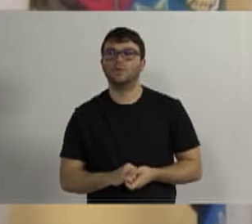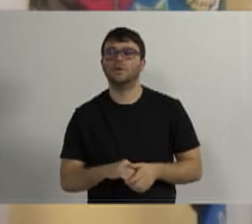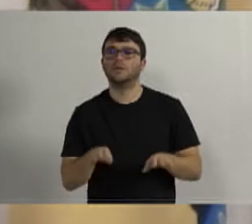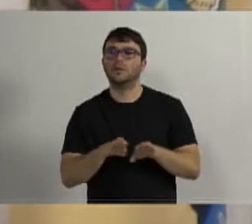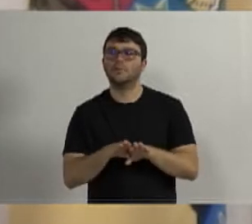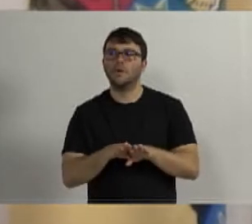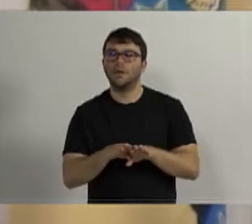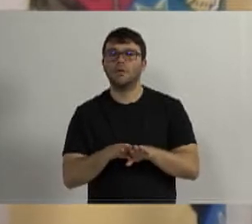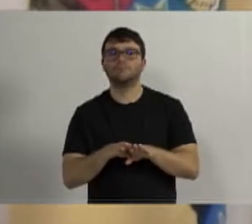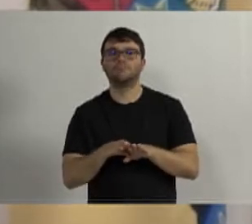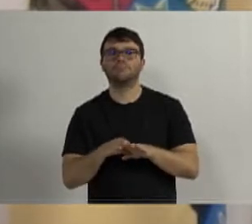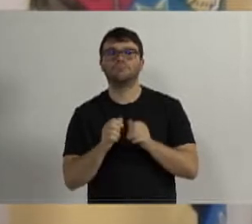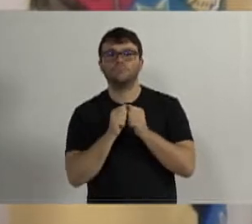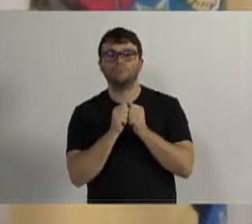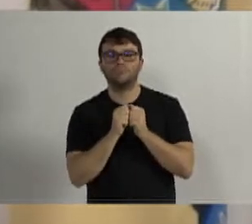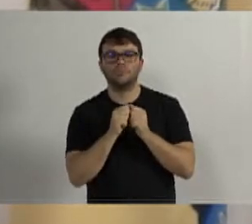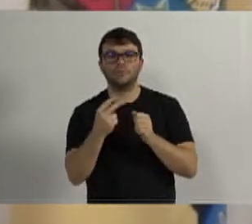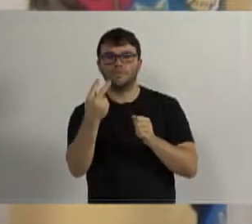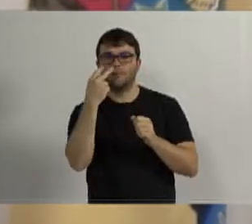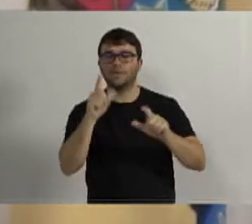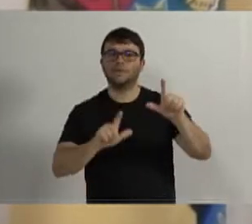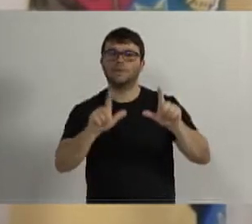pela tvl pela